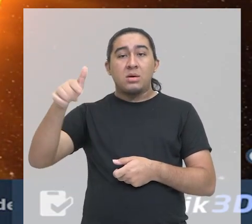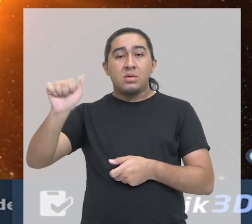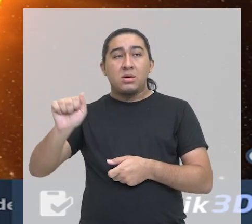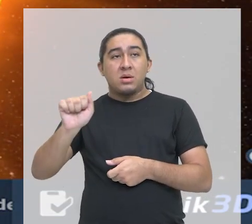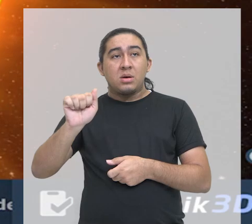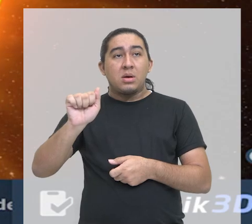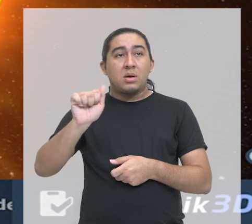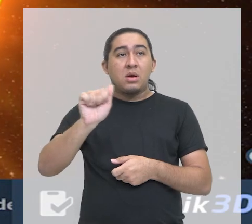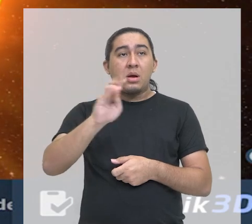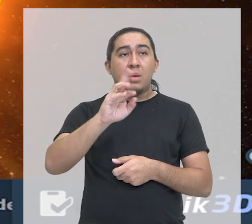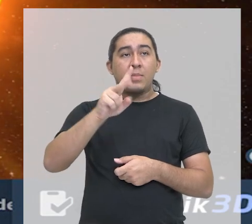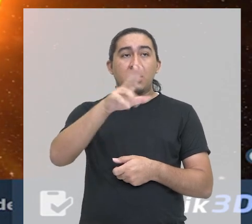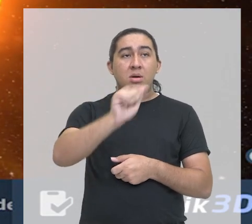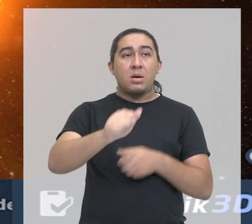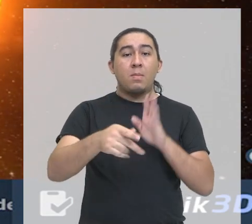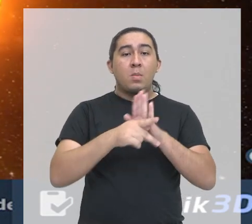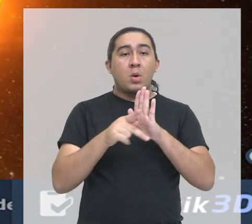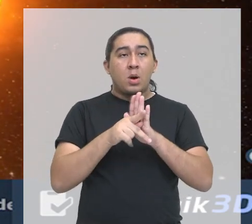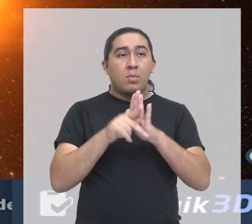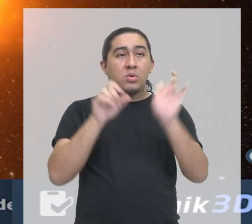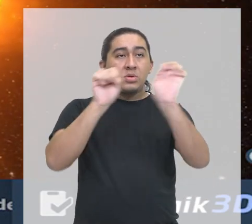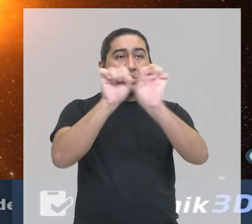nosso sistema solar.